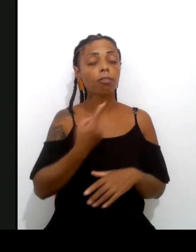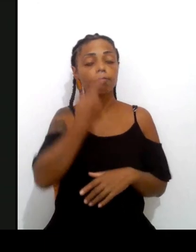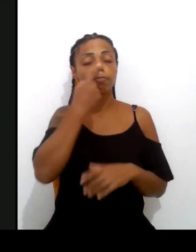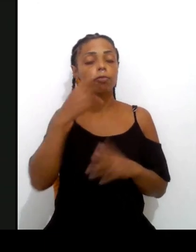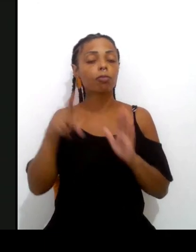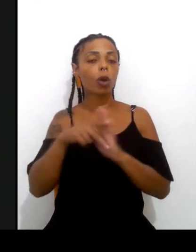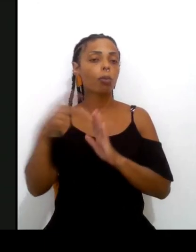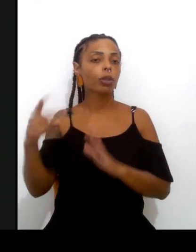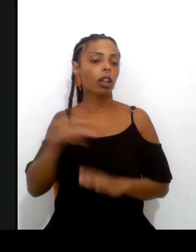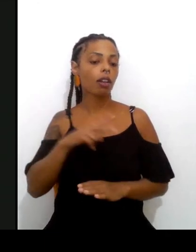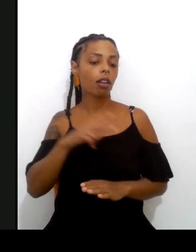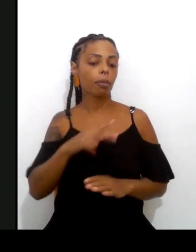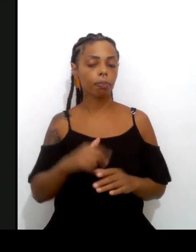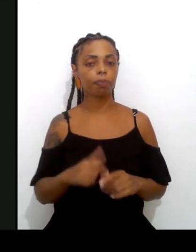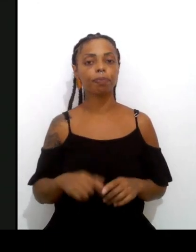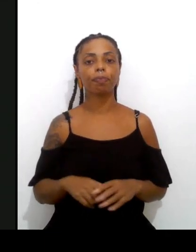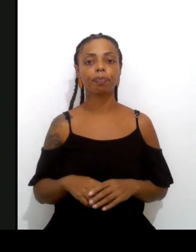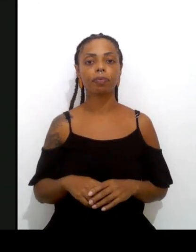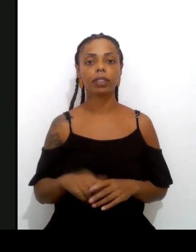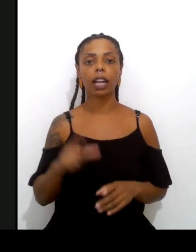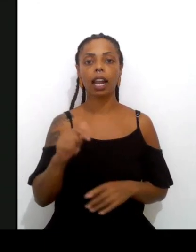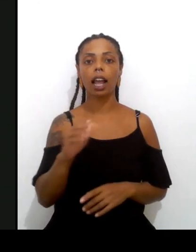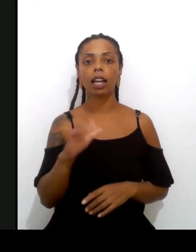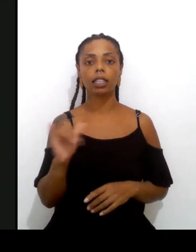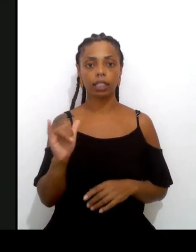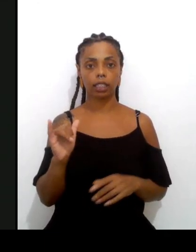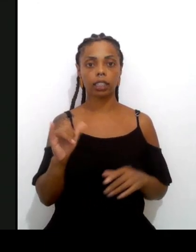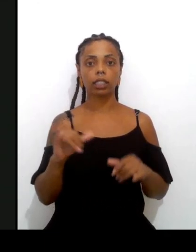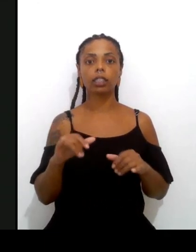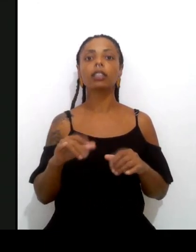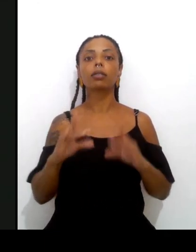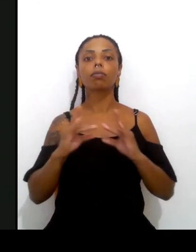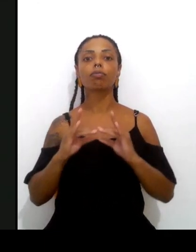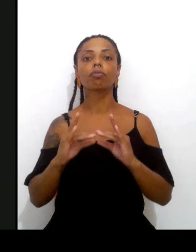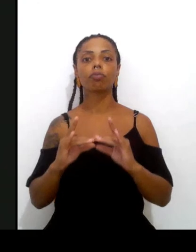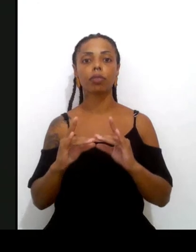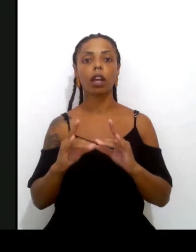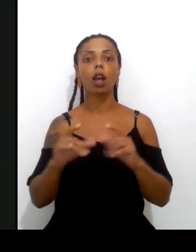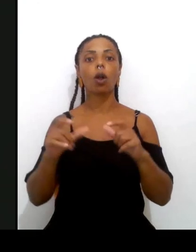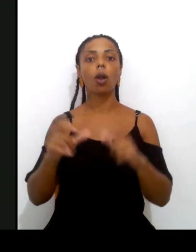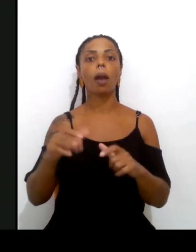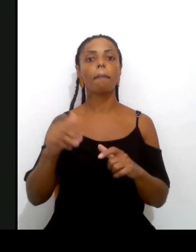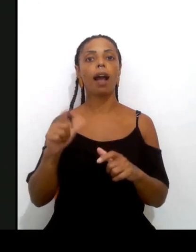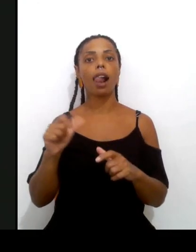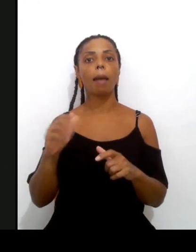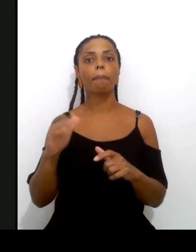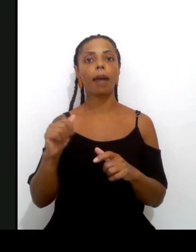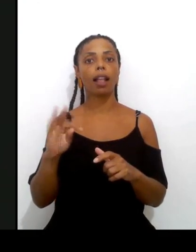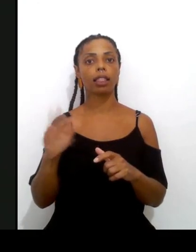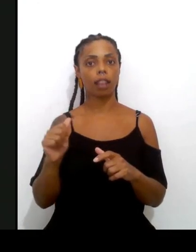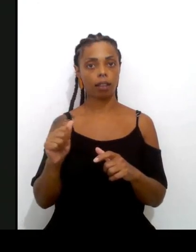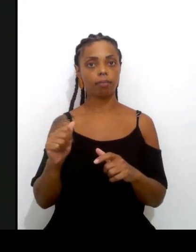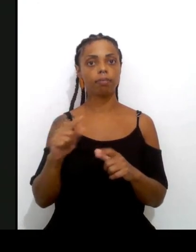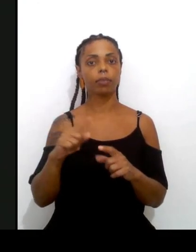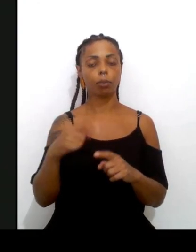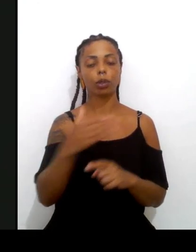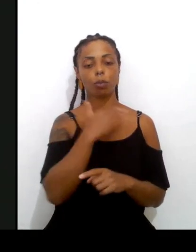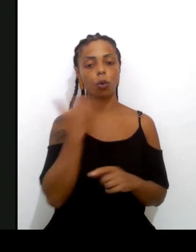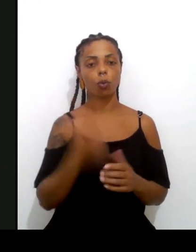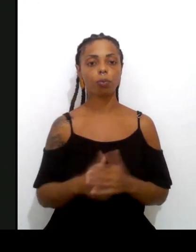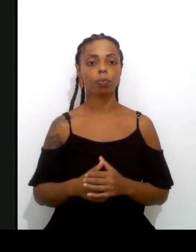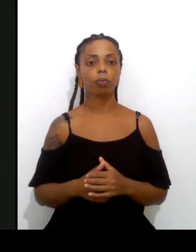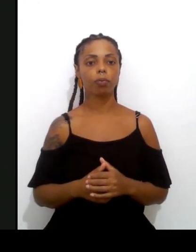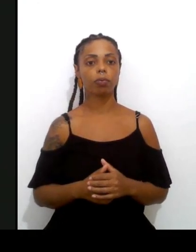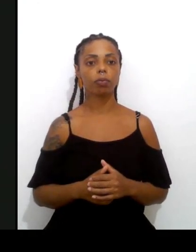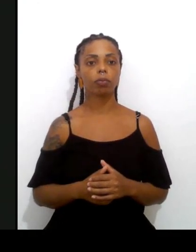Lace foi enterrado na paisagem de malabata após sua morte aqui vemos três formas na obra